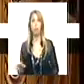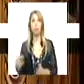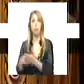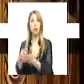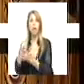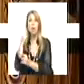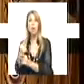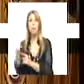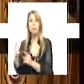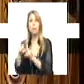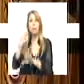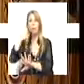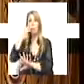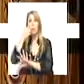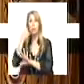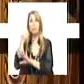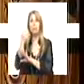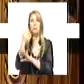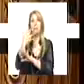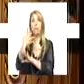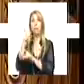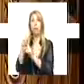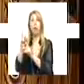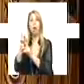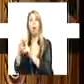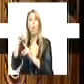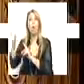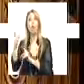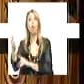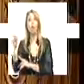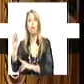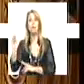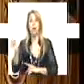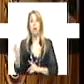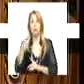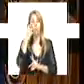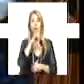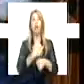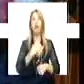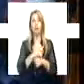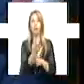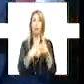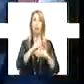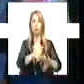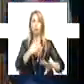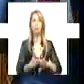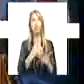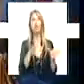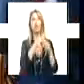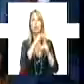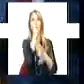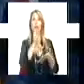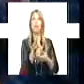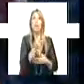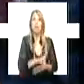de reporte de prejuízos de 5 para 12 anos. Enquanto quem trabalha leva com uma sobretaxa extraordinária, o Governo não foi